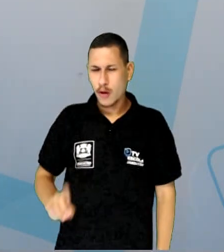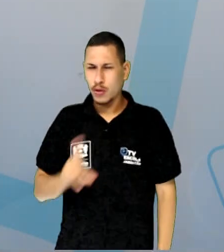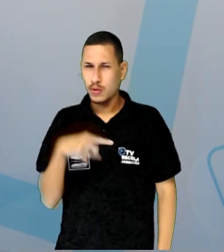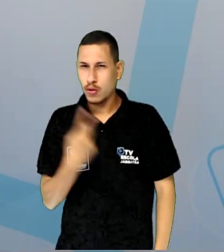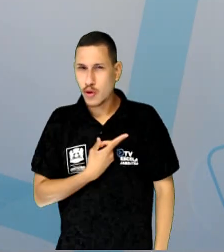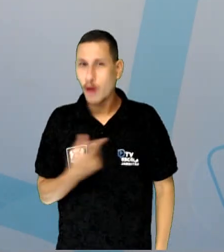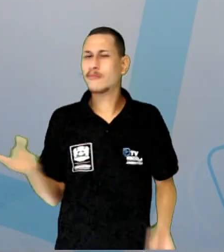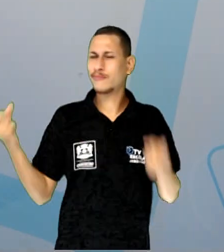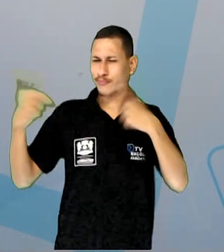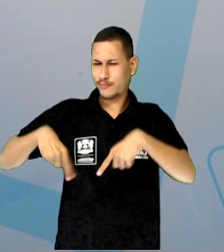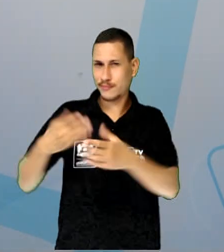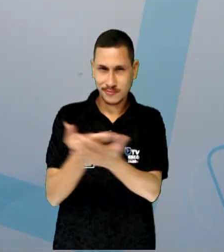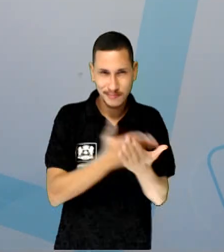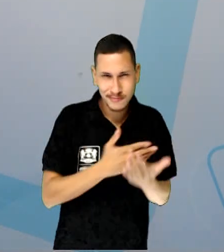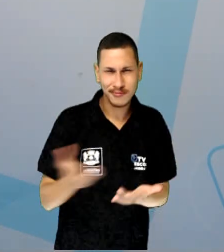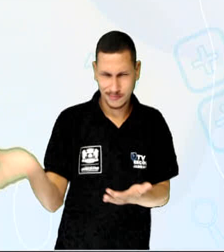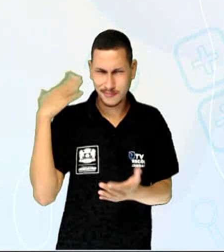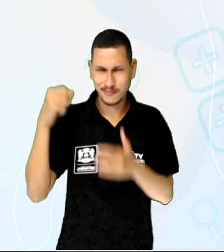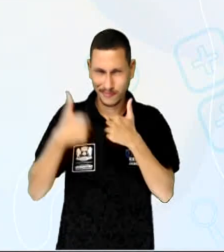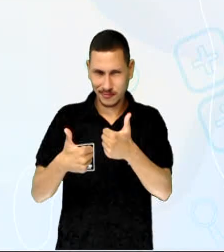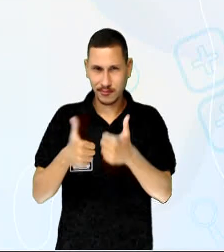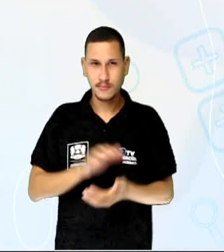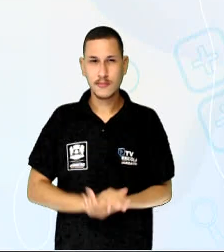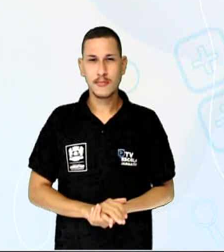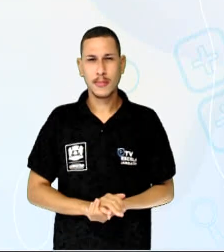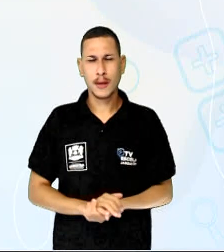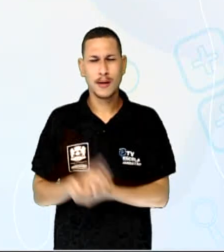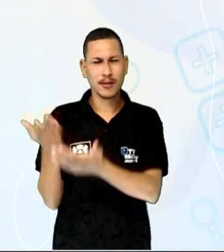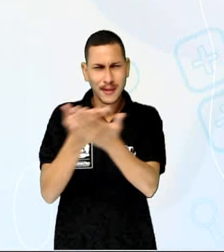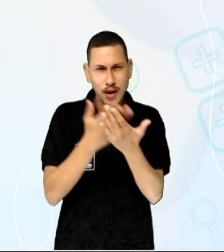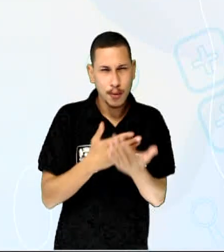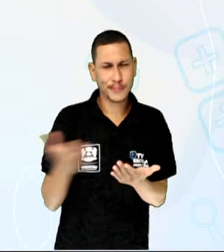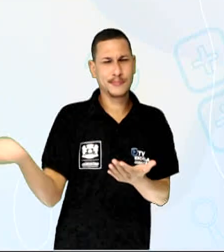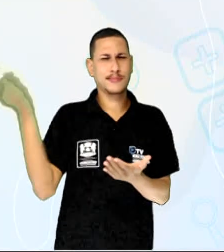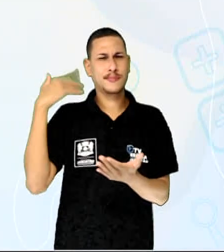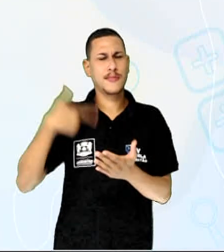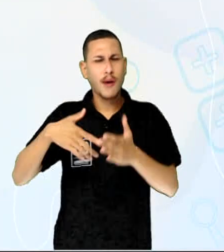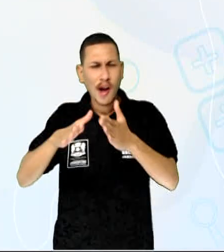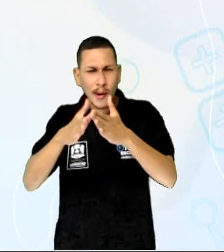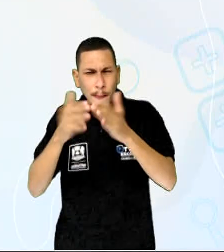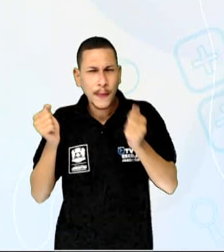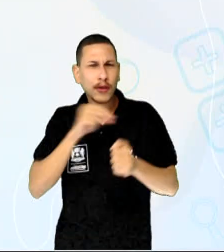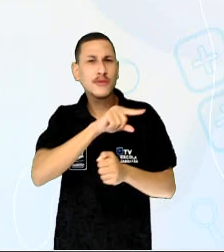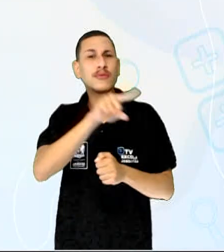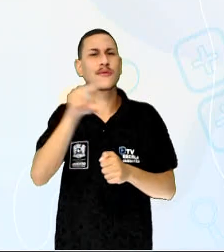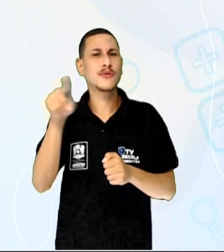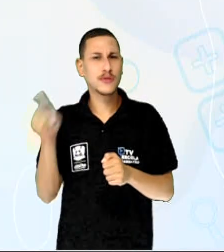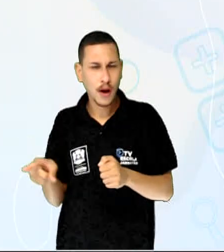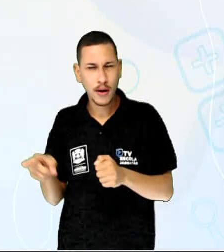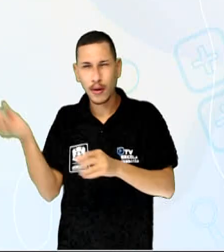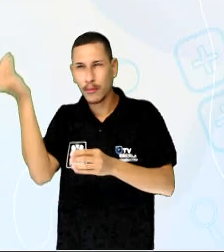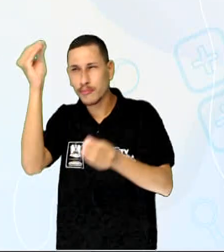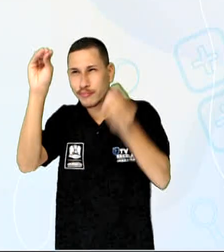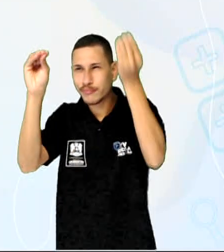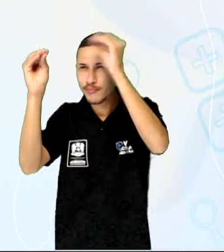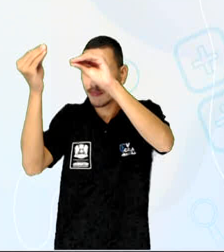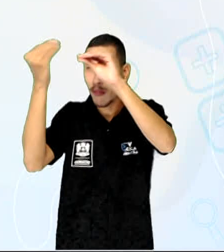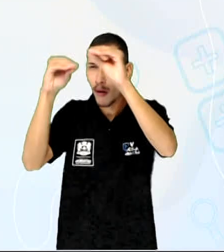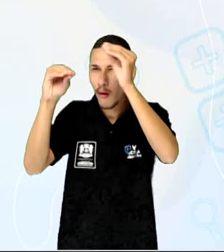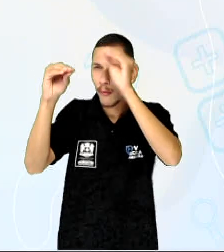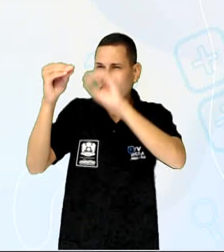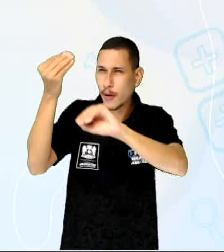no desafio da aula passada. Na aula passada, eu pedi para que vocês encaixassem